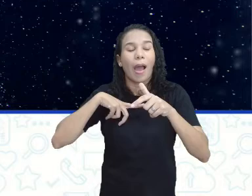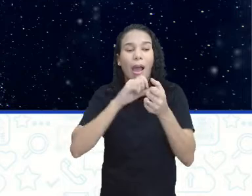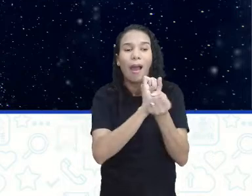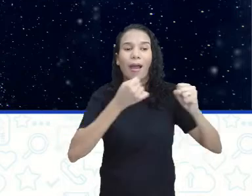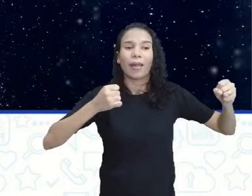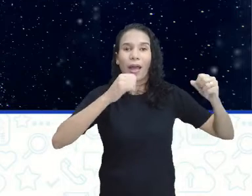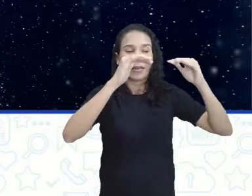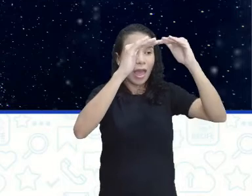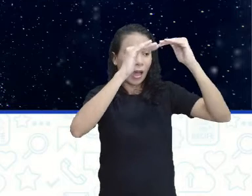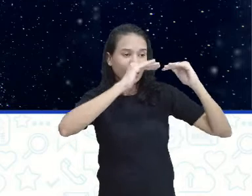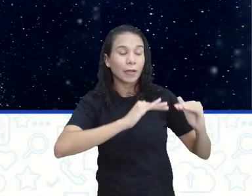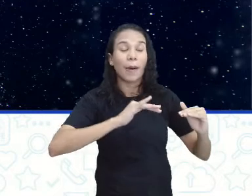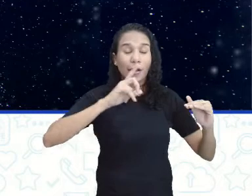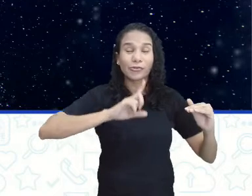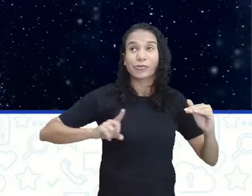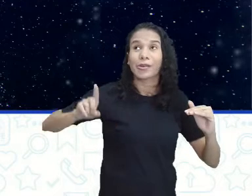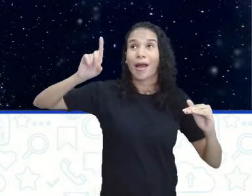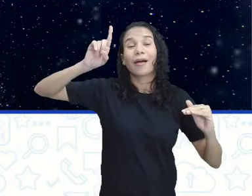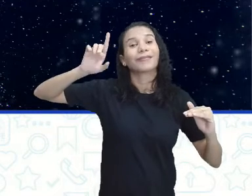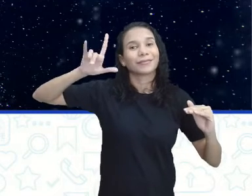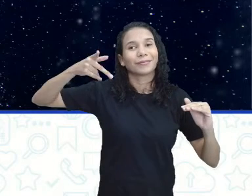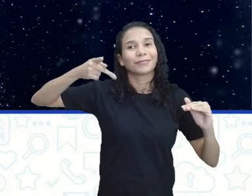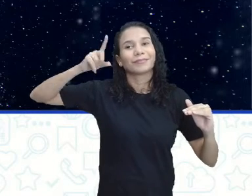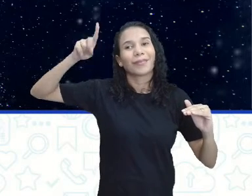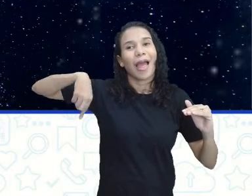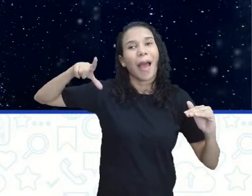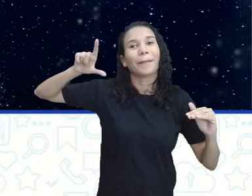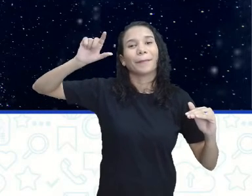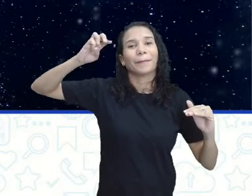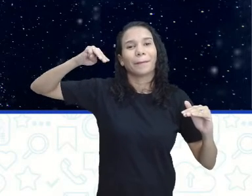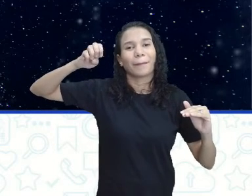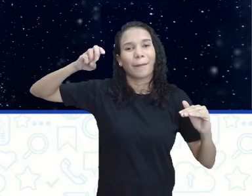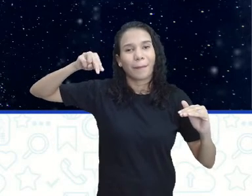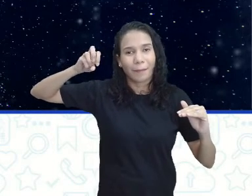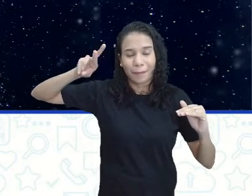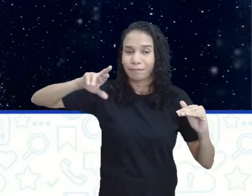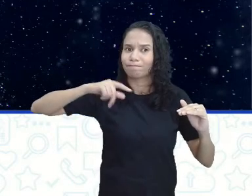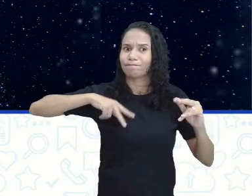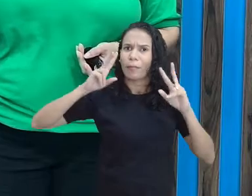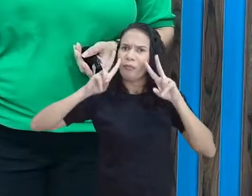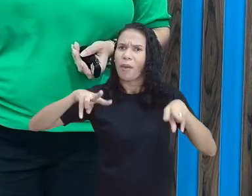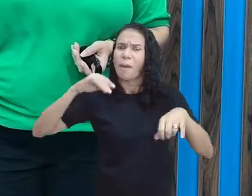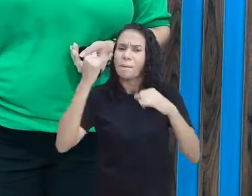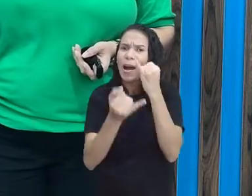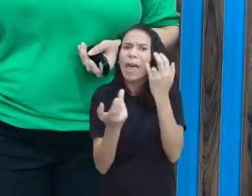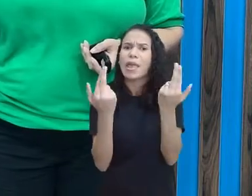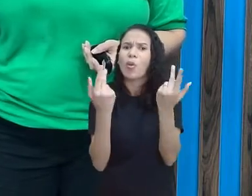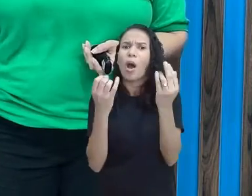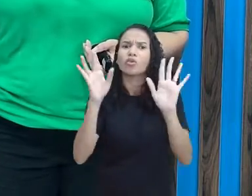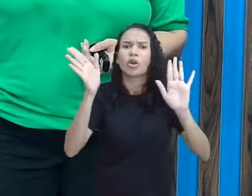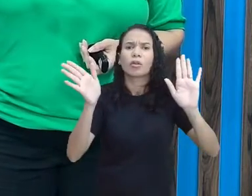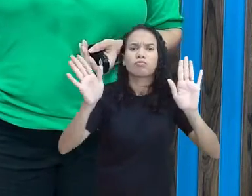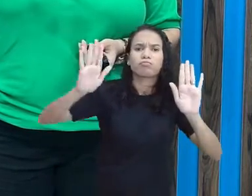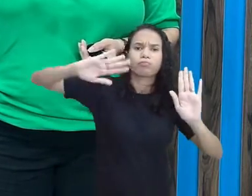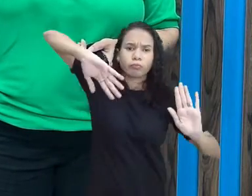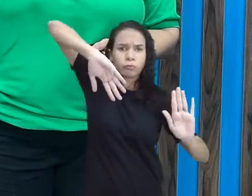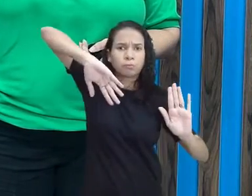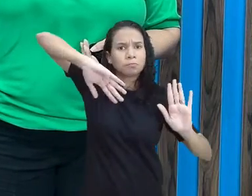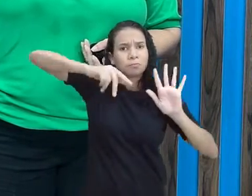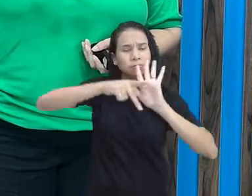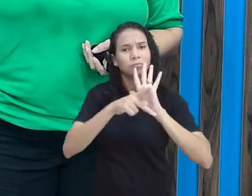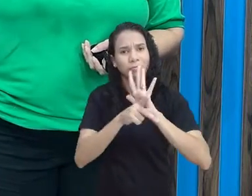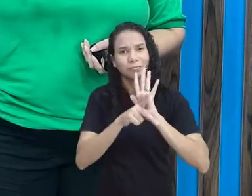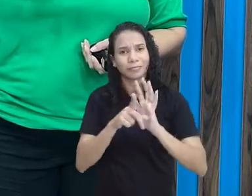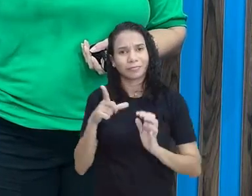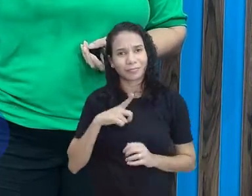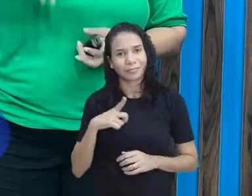é a de baixo, né? E a ursa menor é a que está representada em cima. Vocês veem que é praticamente igual, né? Ela só vira, né? Uma